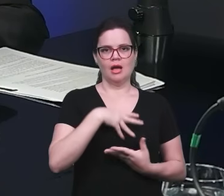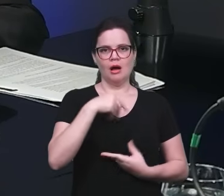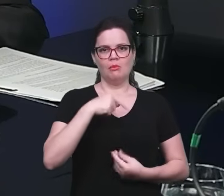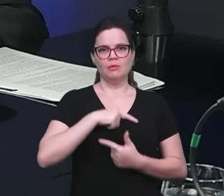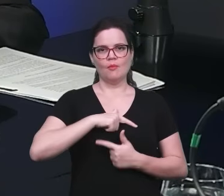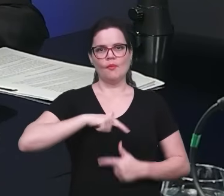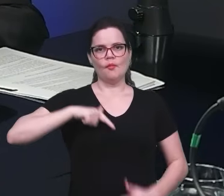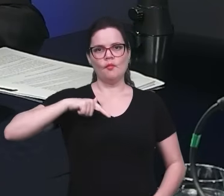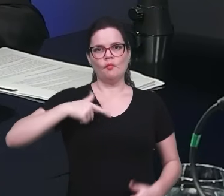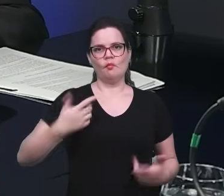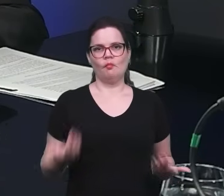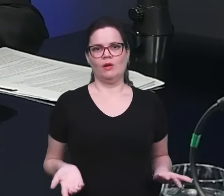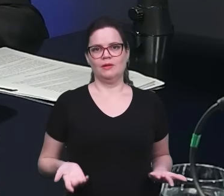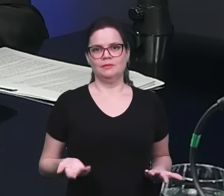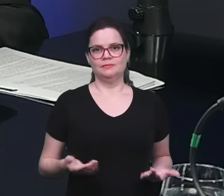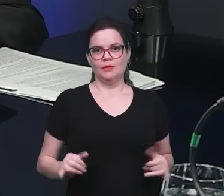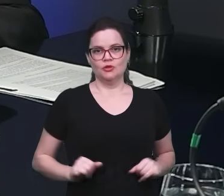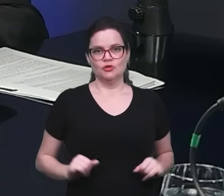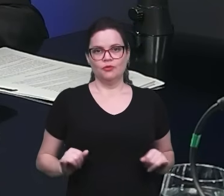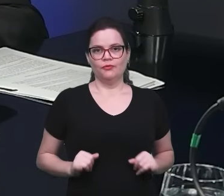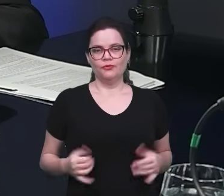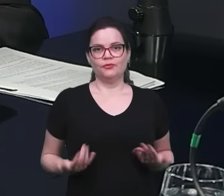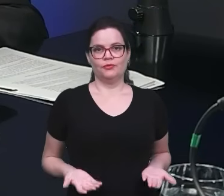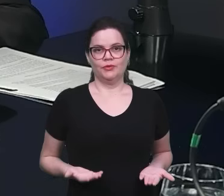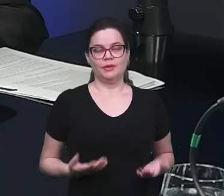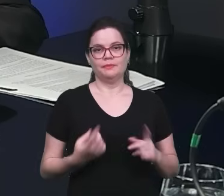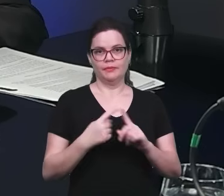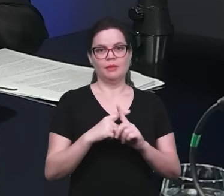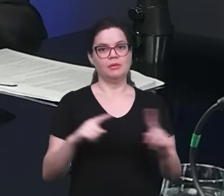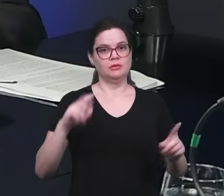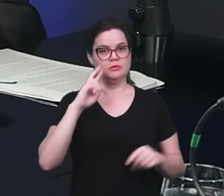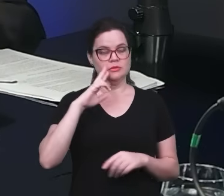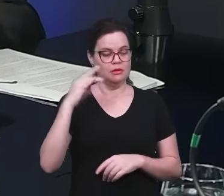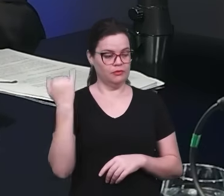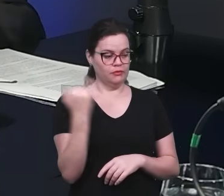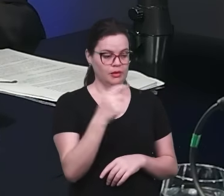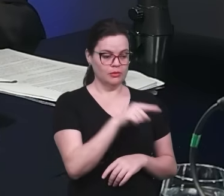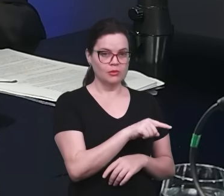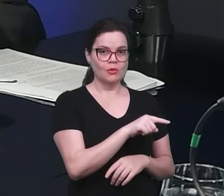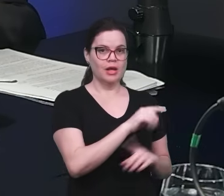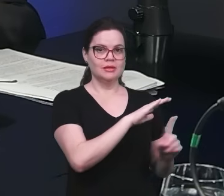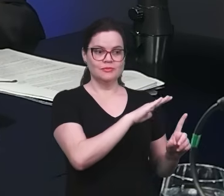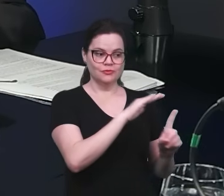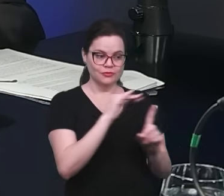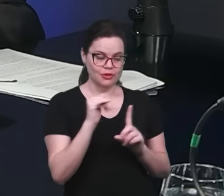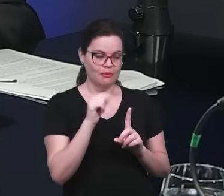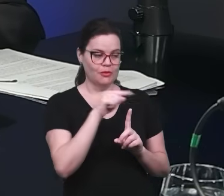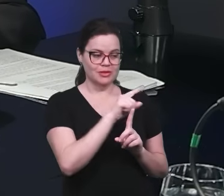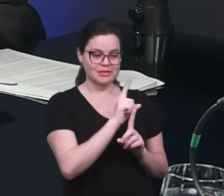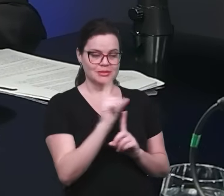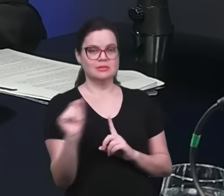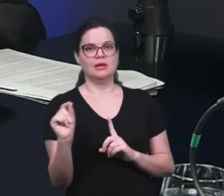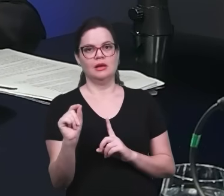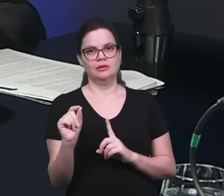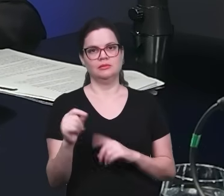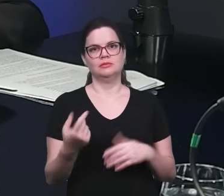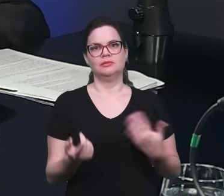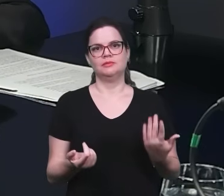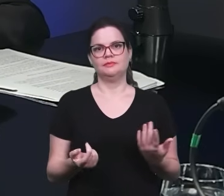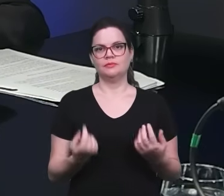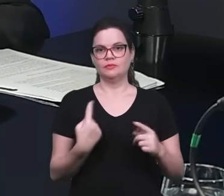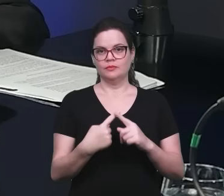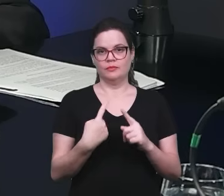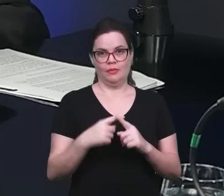vazia, perdida, sofrendo nesse mundo. Então o Senhor esclarece para ele uma coisa que é até muito interessante. O Senhor diz assim, você